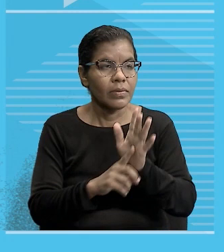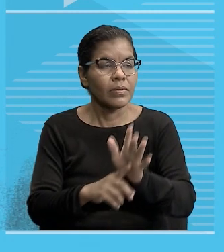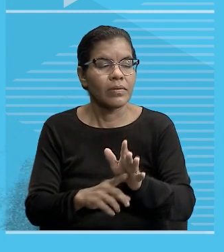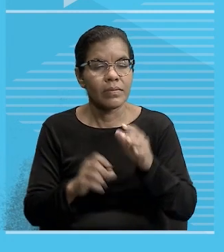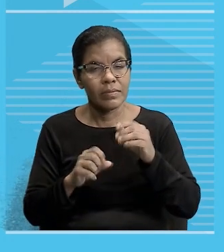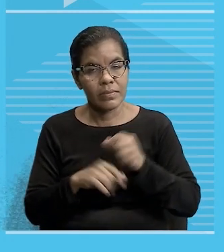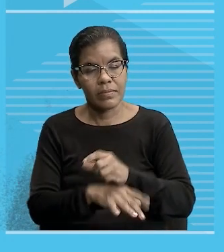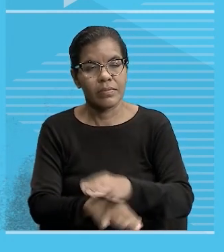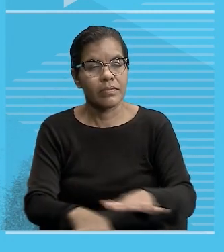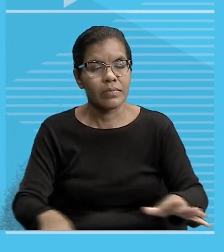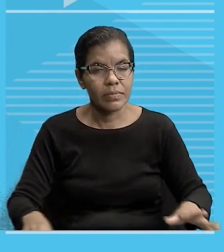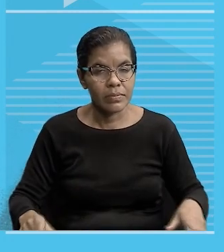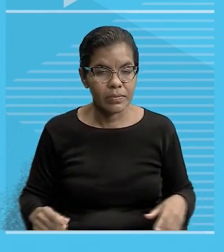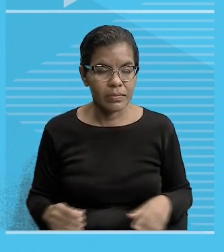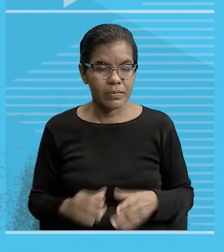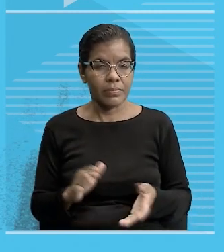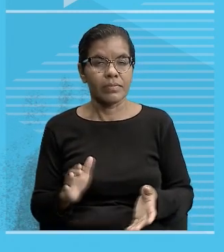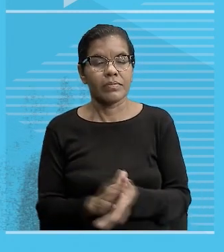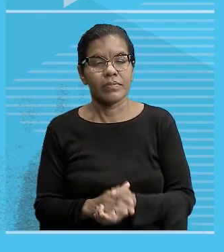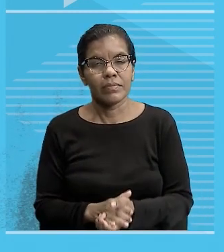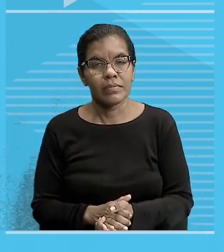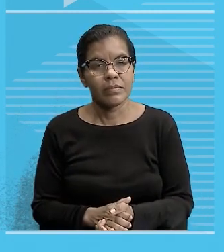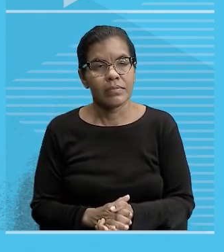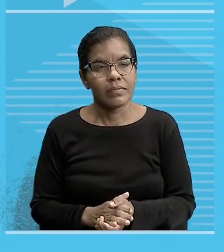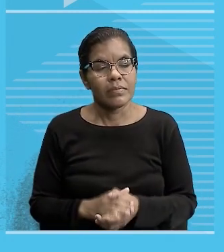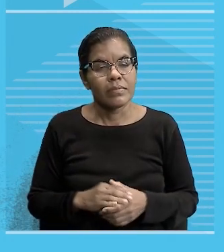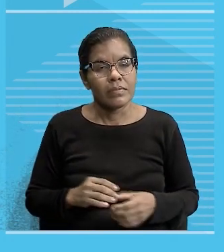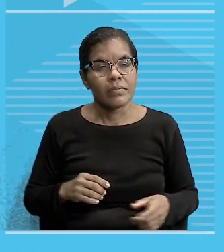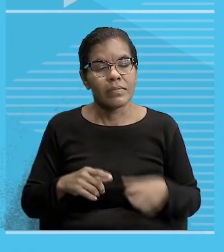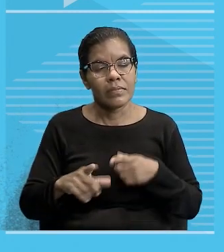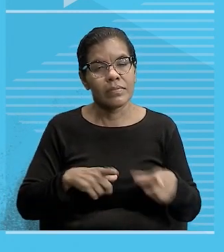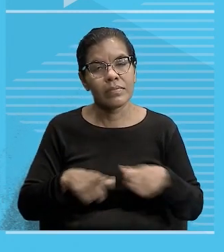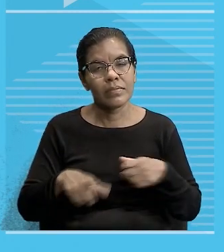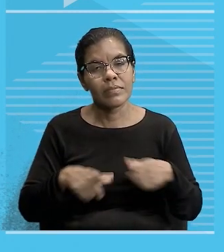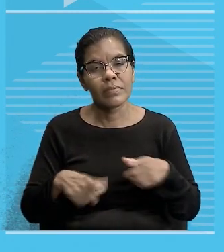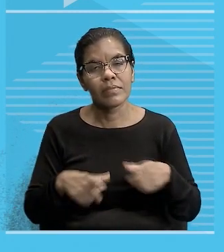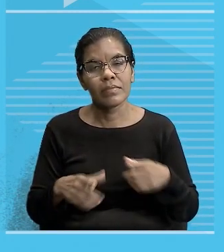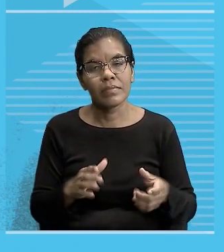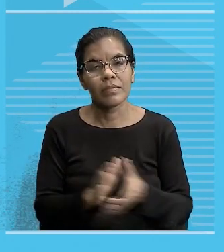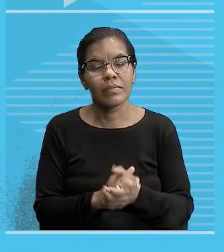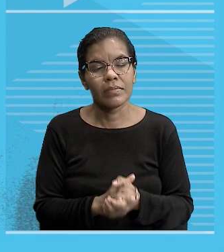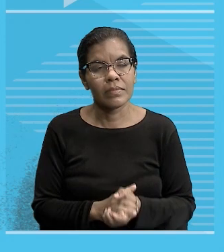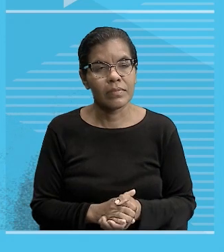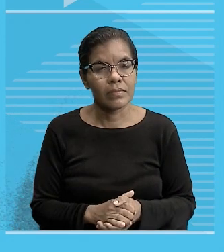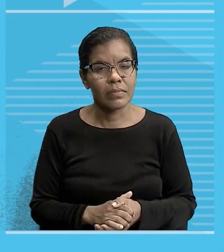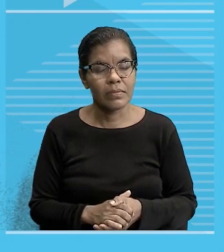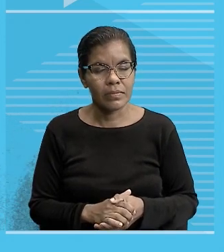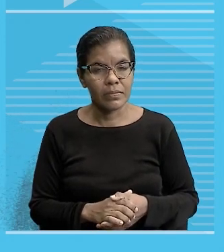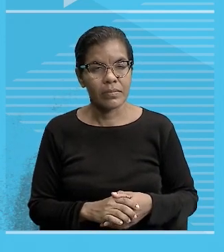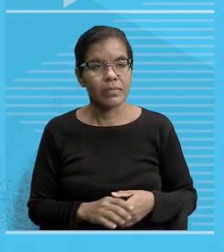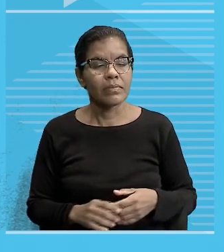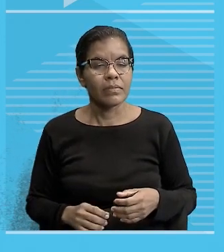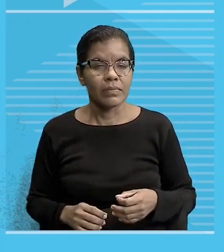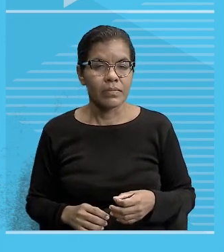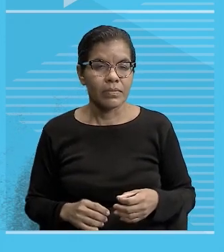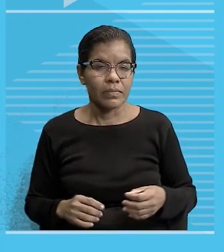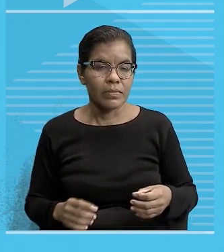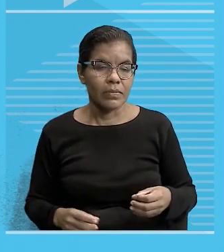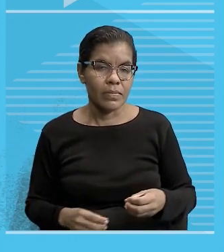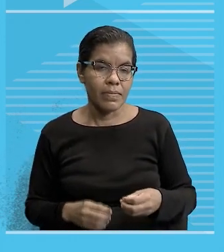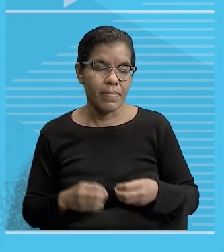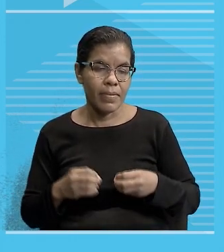distribuição de ideias bens e serviços para criar troca de satisfação metas individuais e